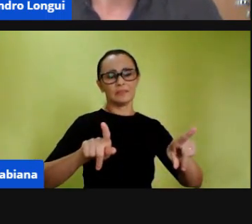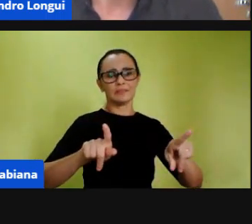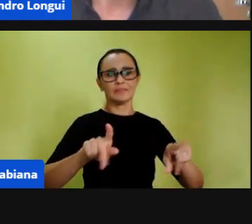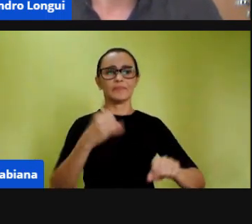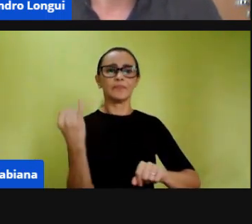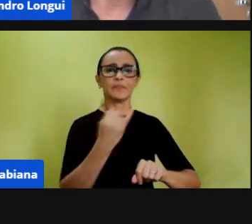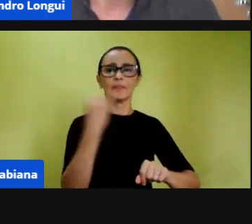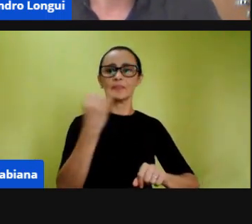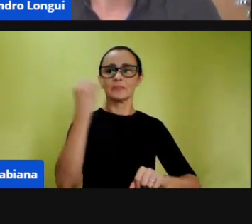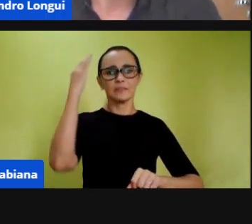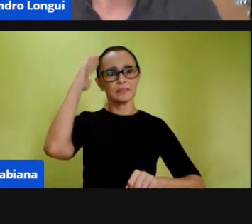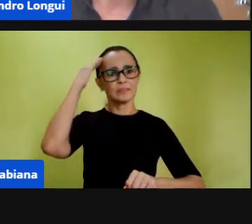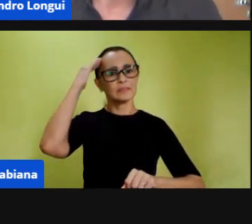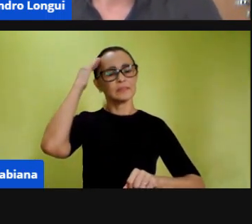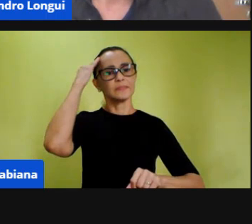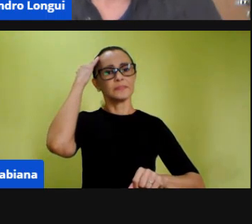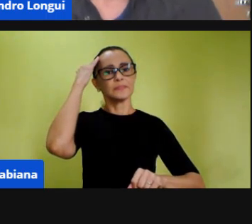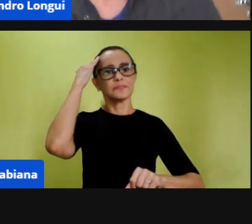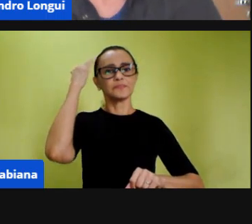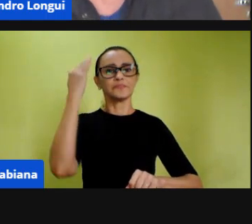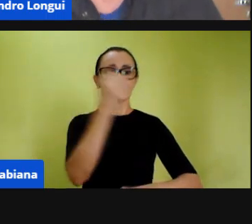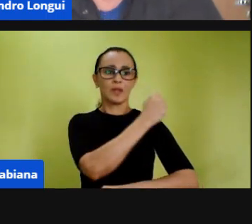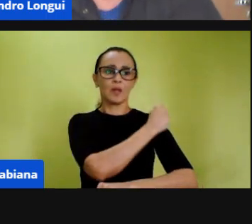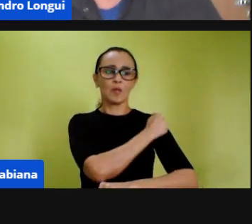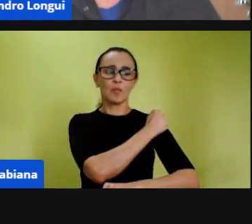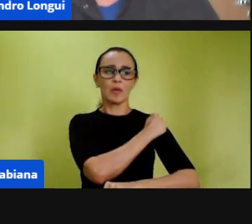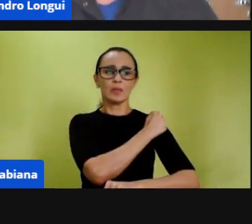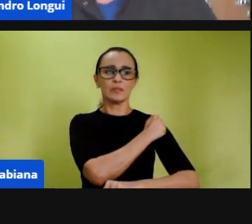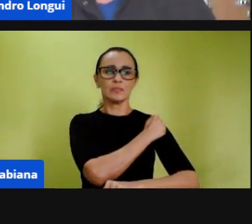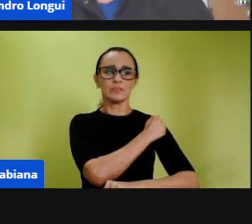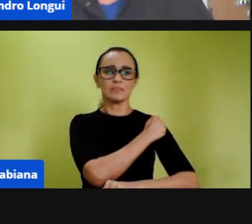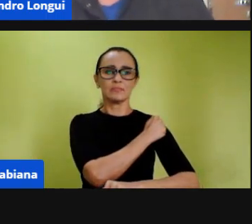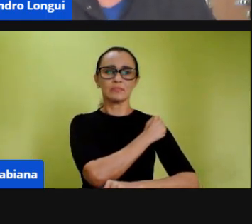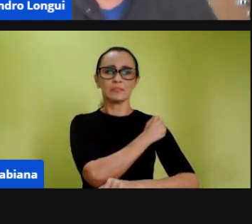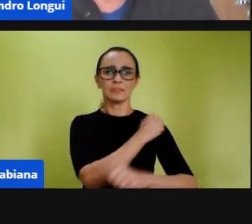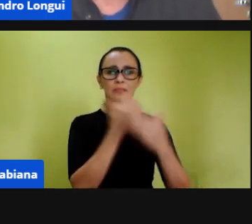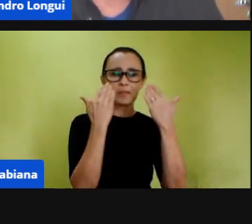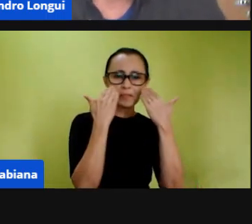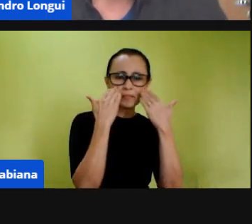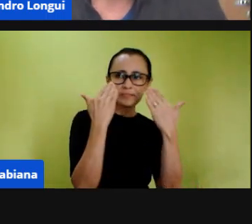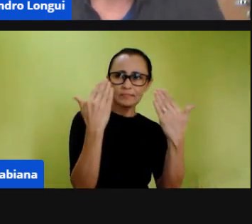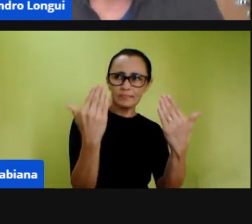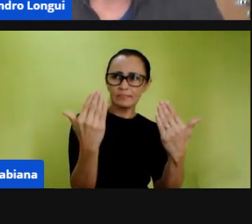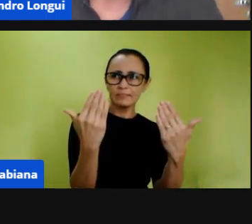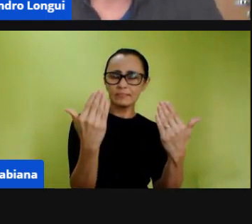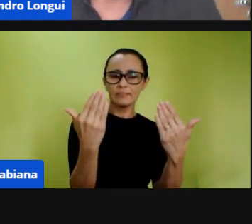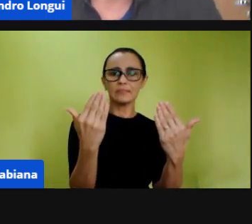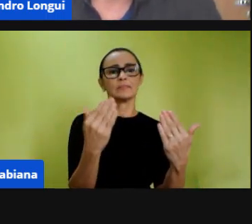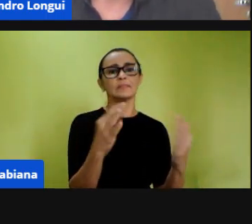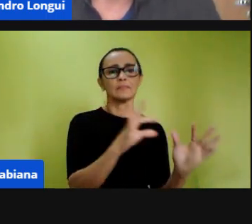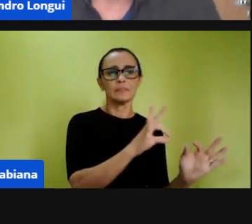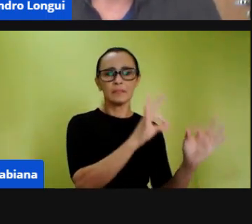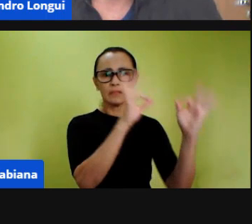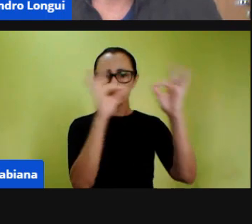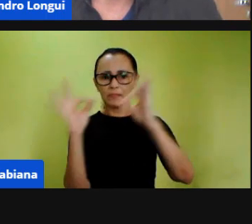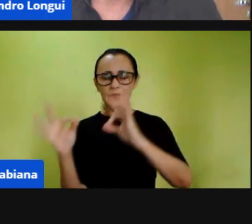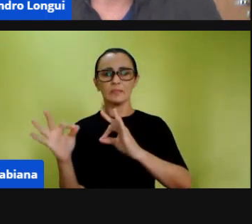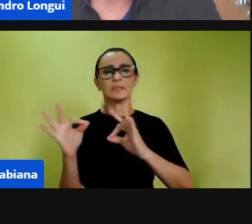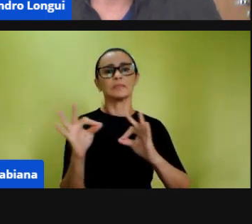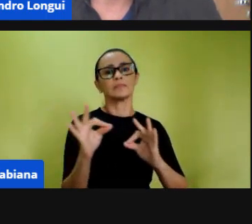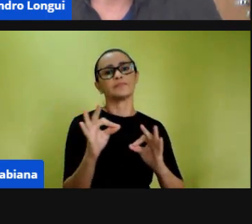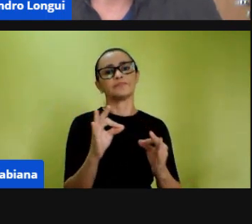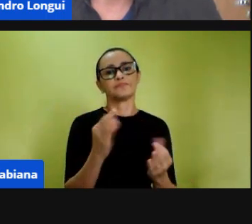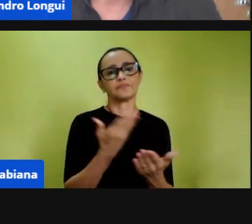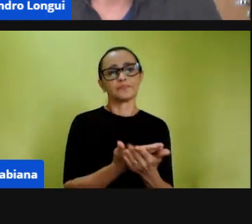que está tentando acompanhar as nossas aulas, ele acompanha em ambientes diversos, alguns ambientes